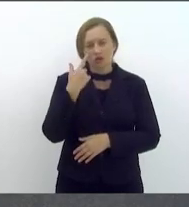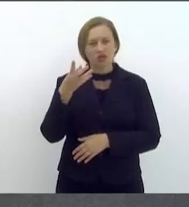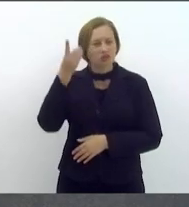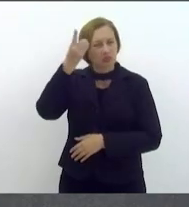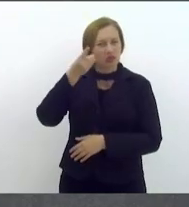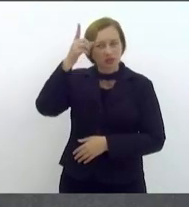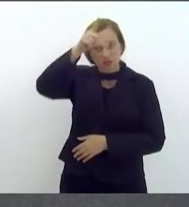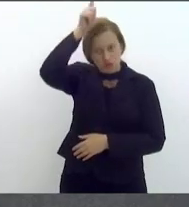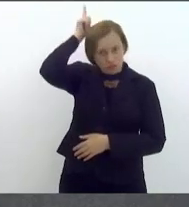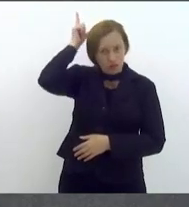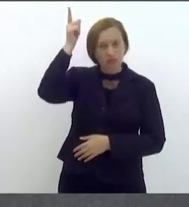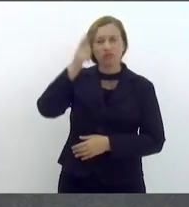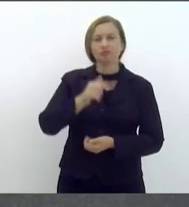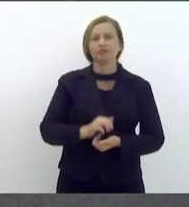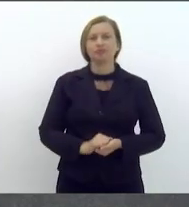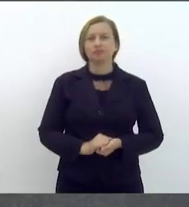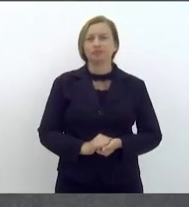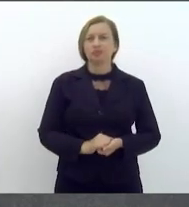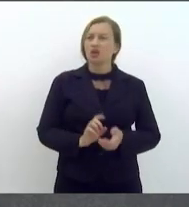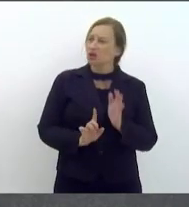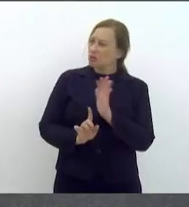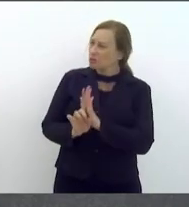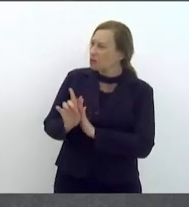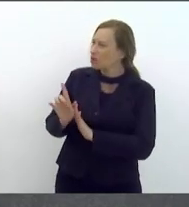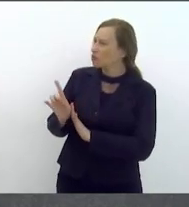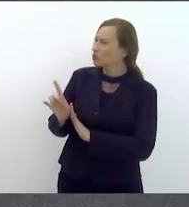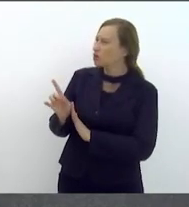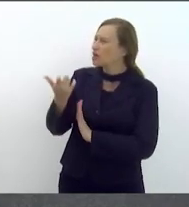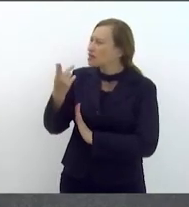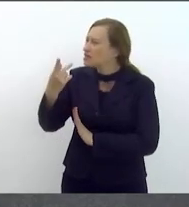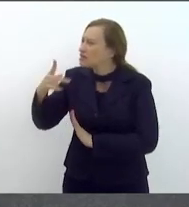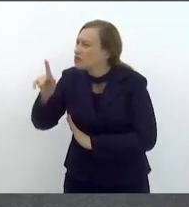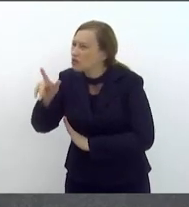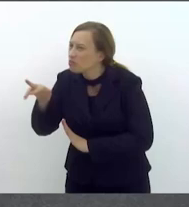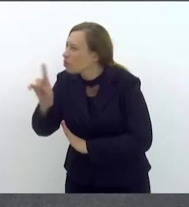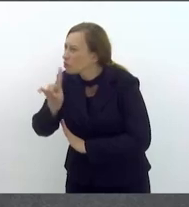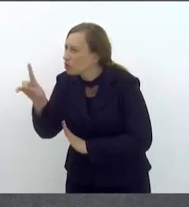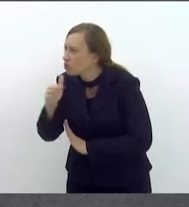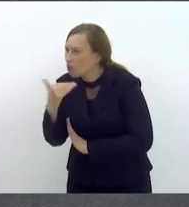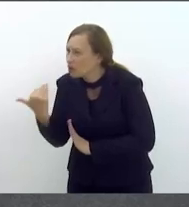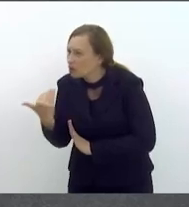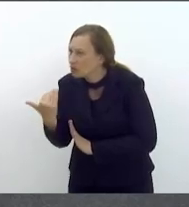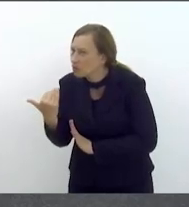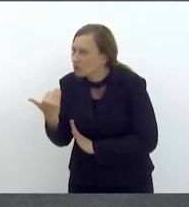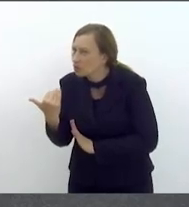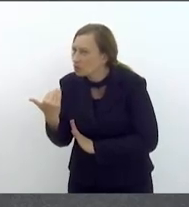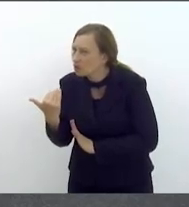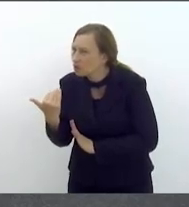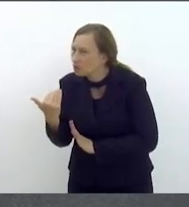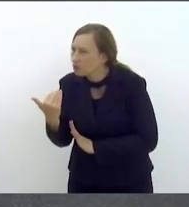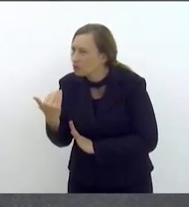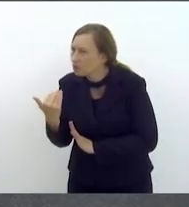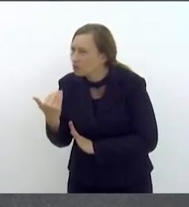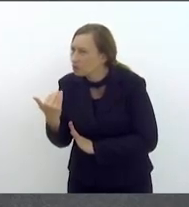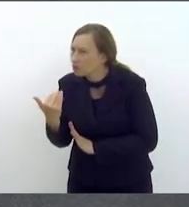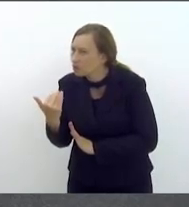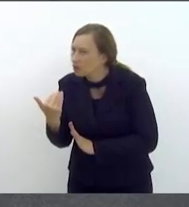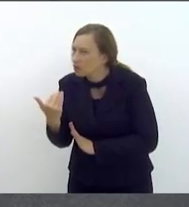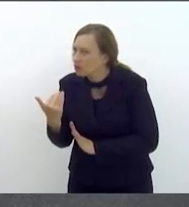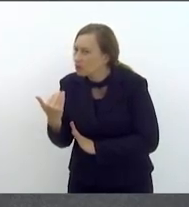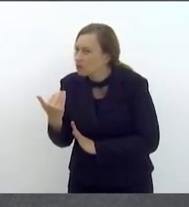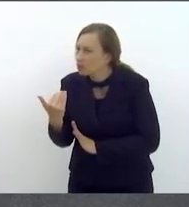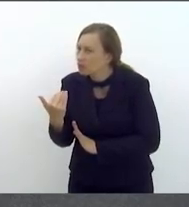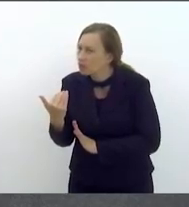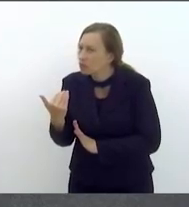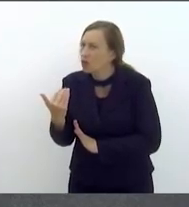Luiz Paulo e perguntei a ele seu irmão não morreu não morreu e foi